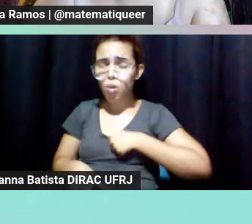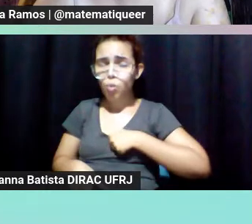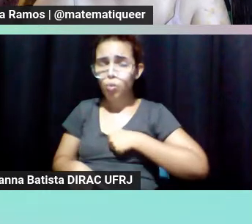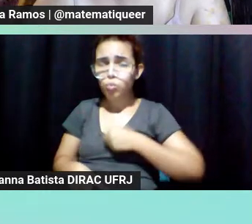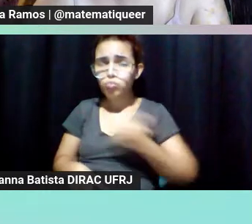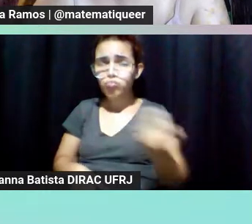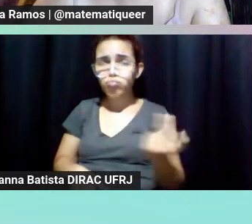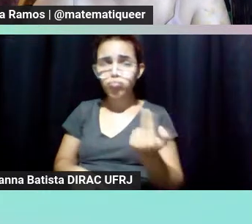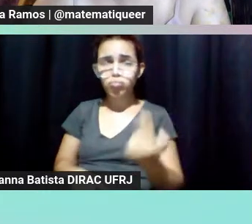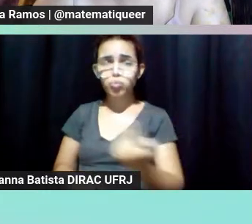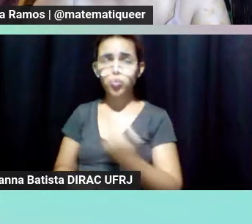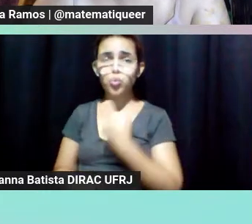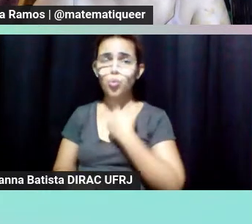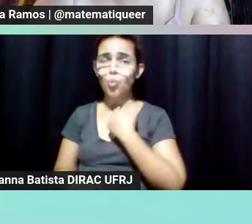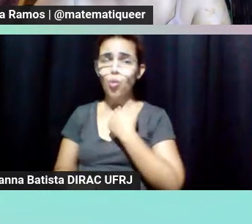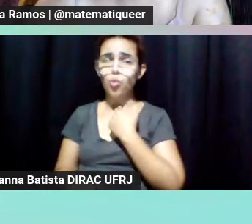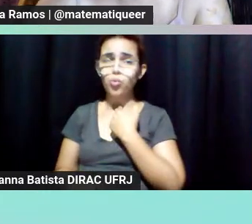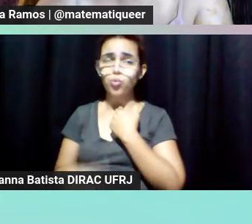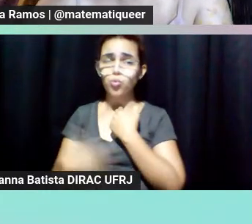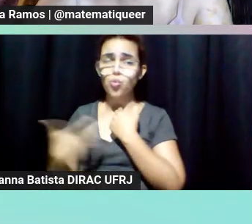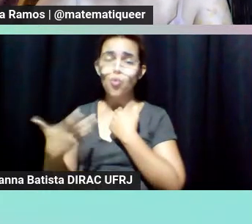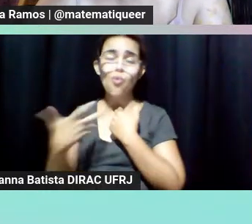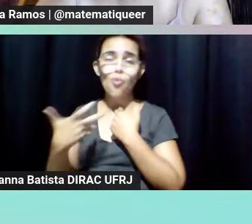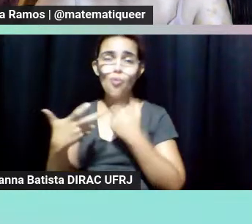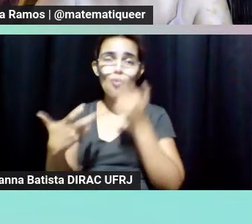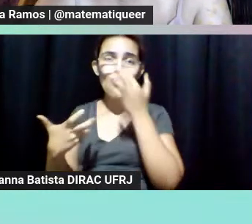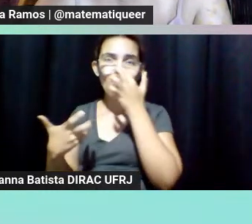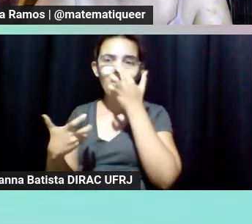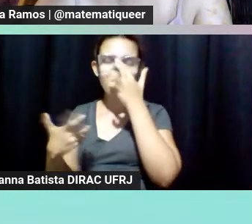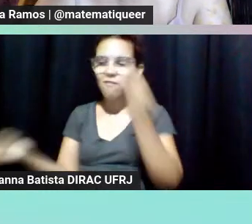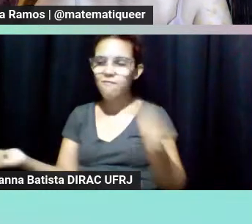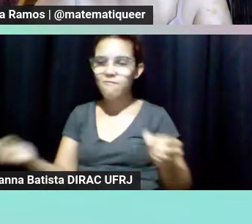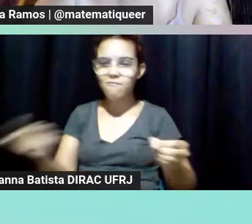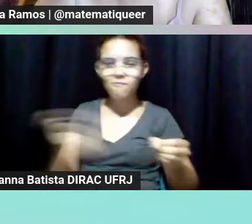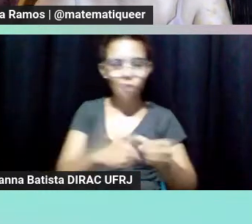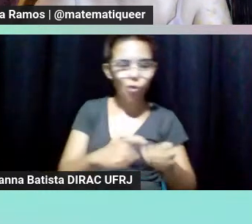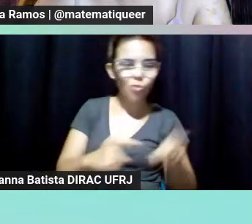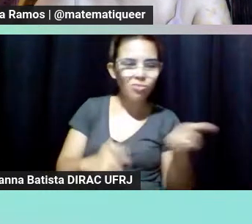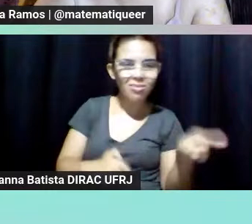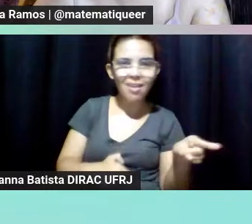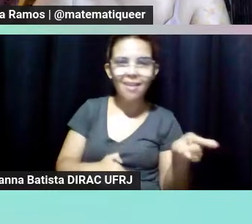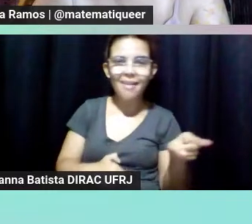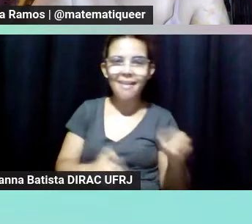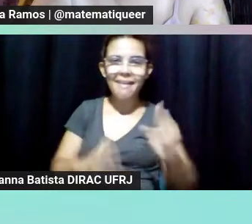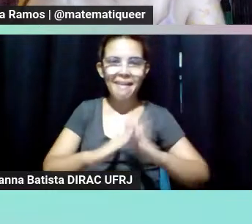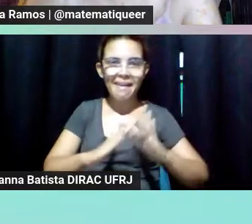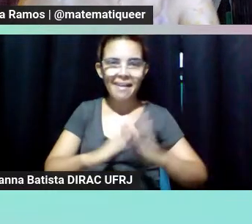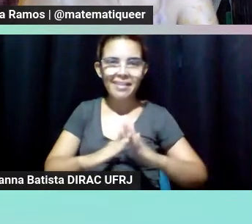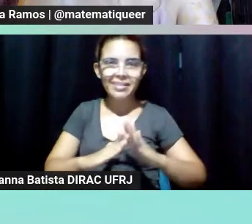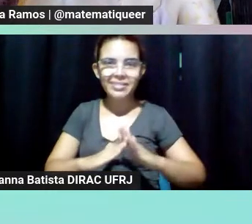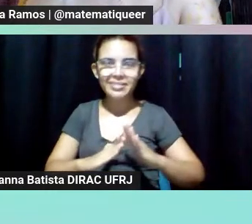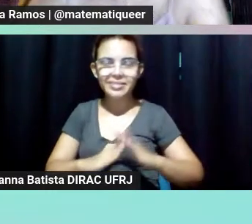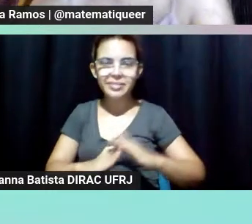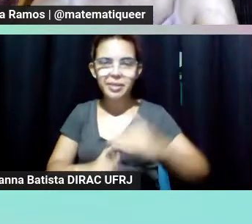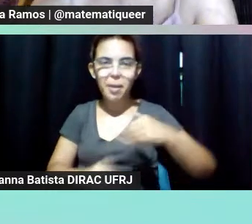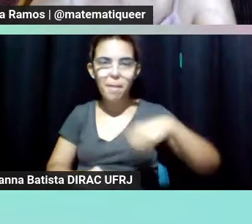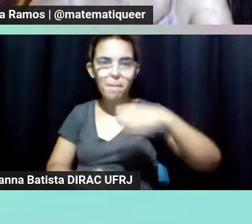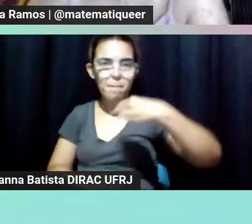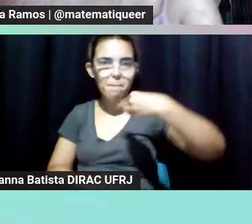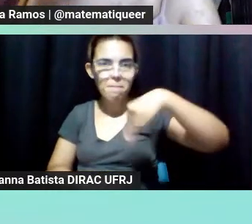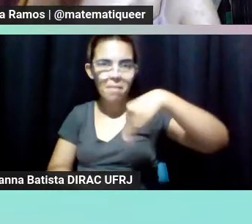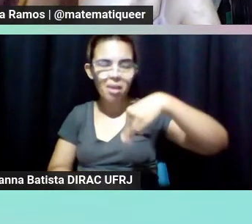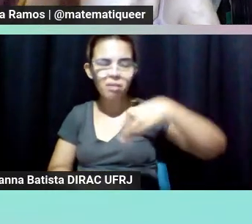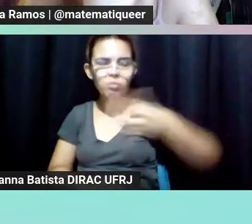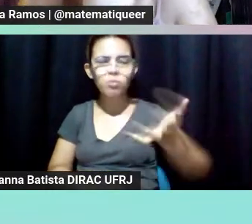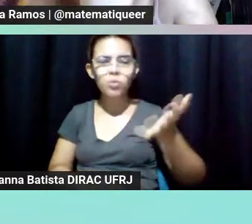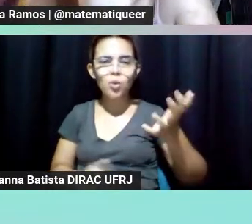semana, eu queria fazer tudo naquela sexta, eu queria olhar os cadernos de todo mundo, eu arrumava as gavetas de todo mundo,